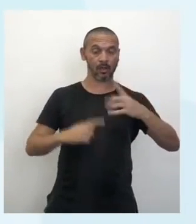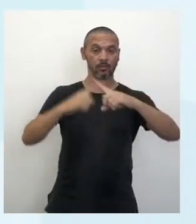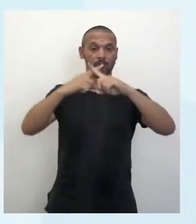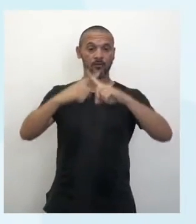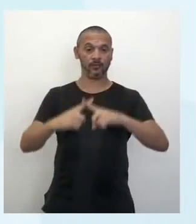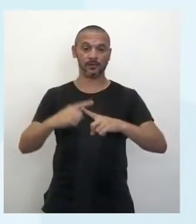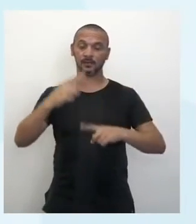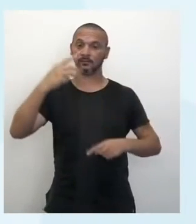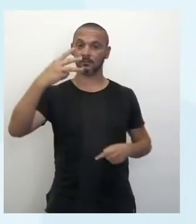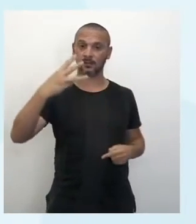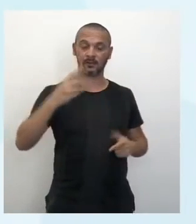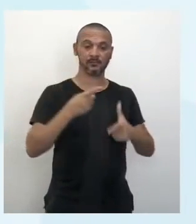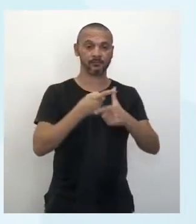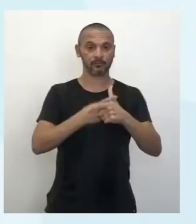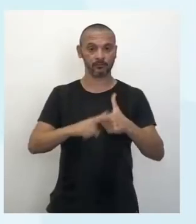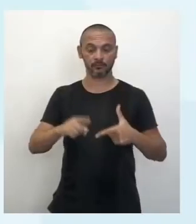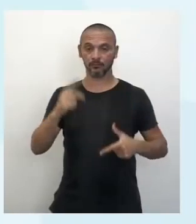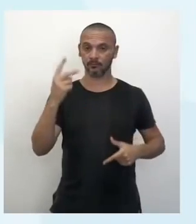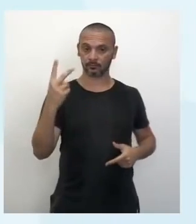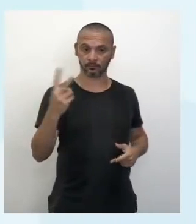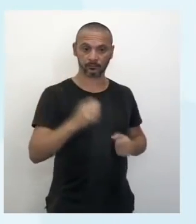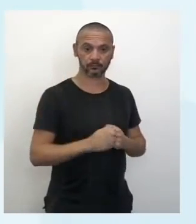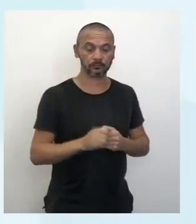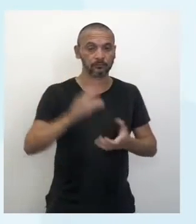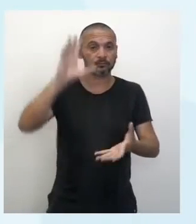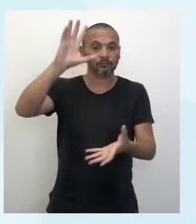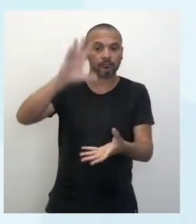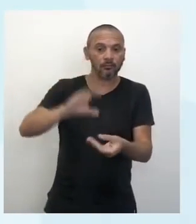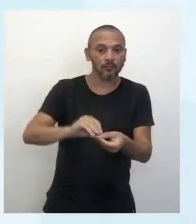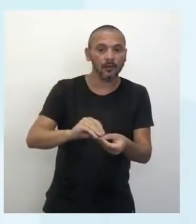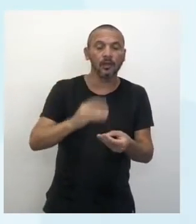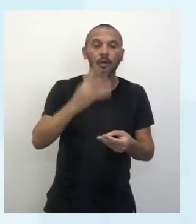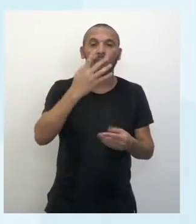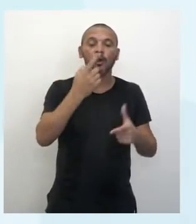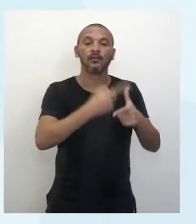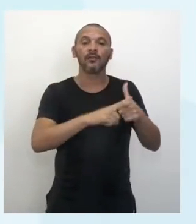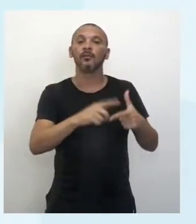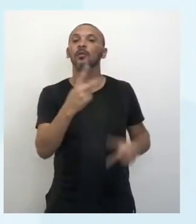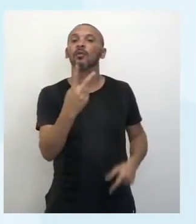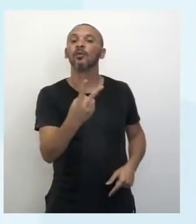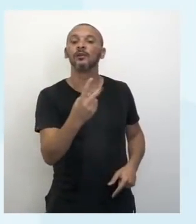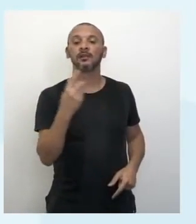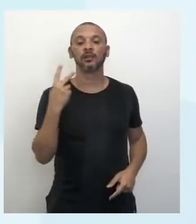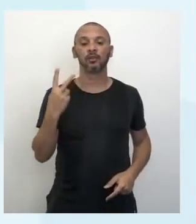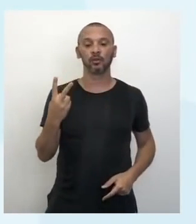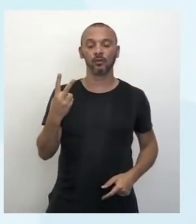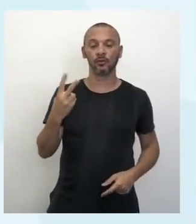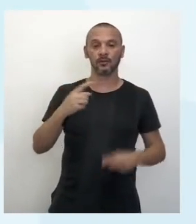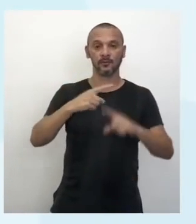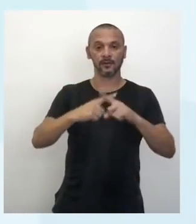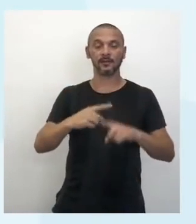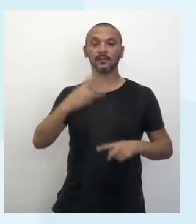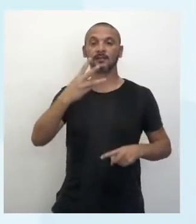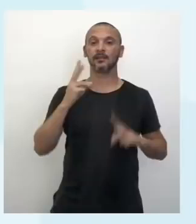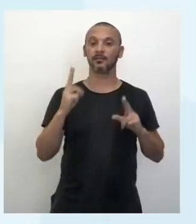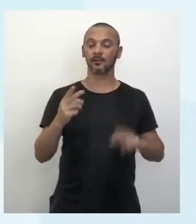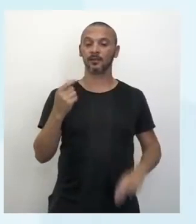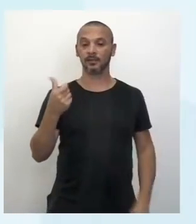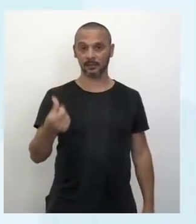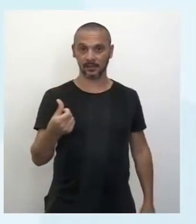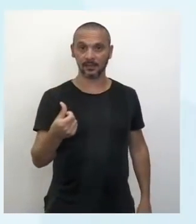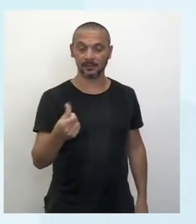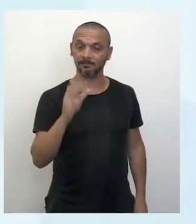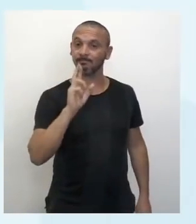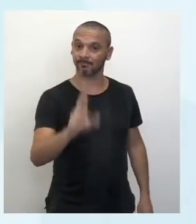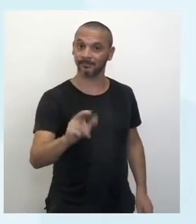altura, que é 3, dividido por 2. Se você simplificar, ó, 4 dividido por 2, dá 2. 2 vezes 3, 6, tá certo? Você